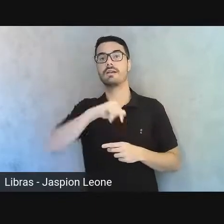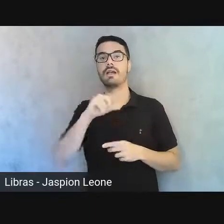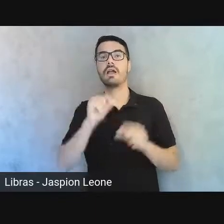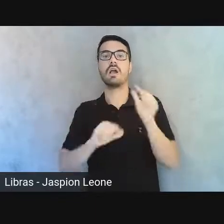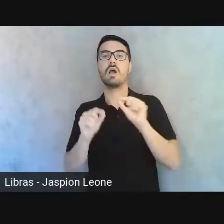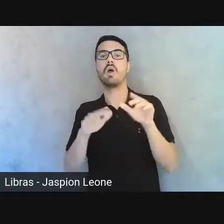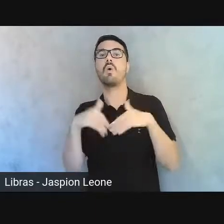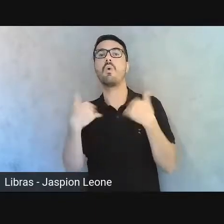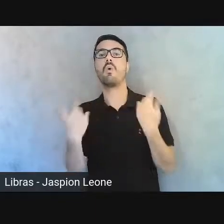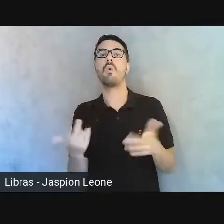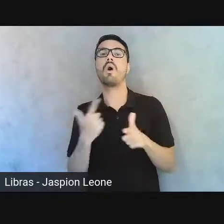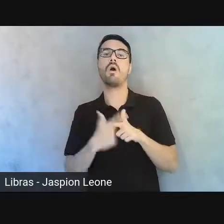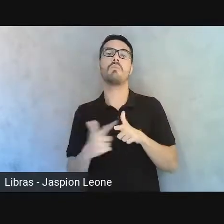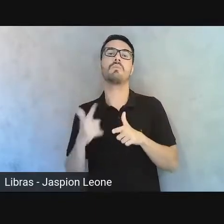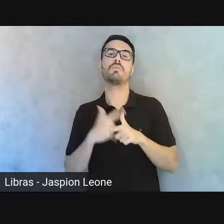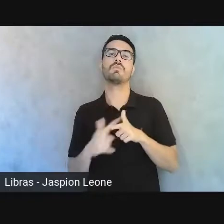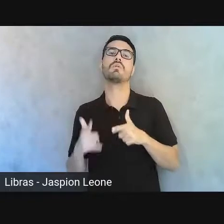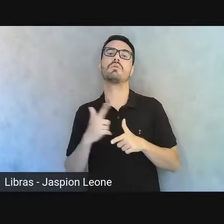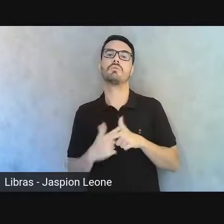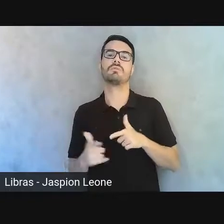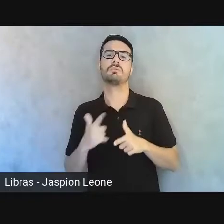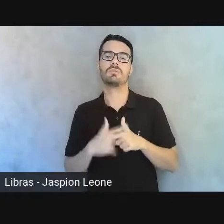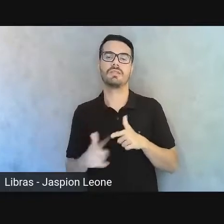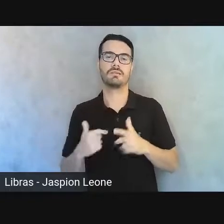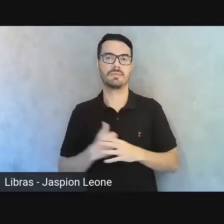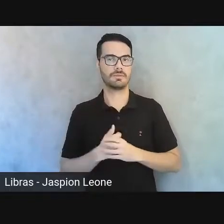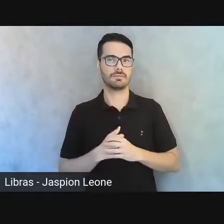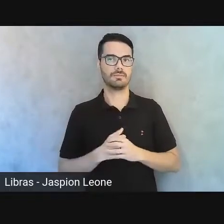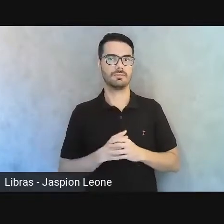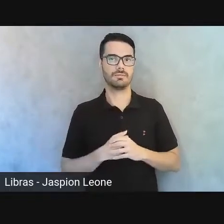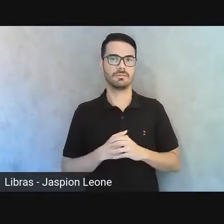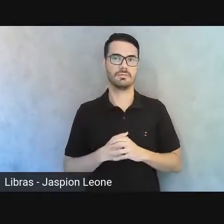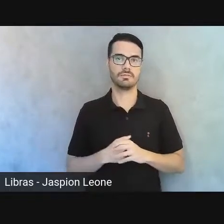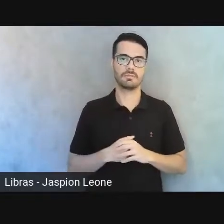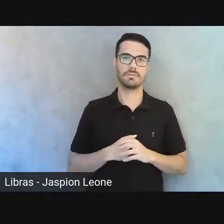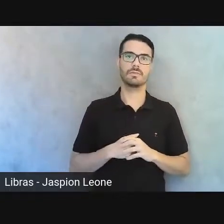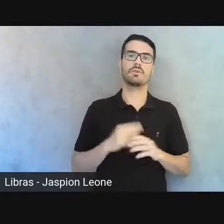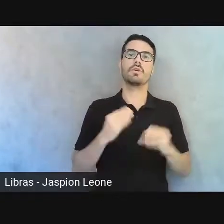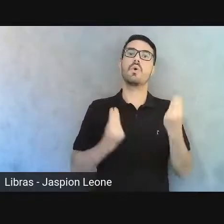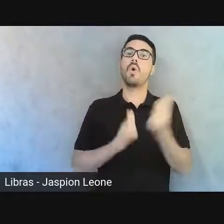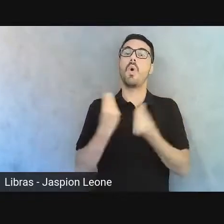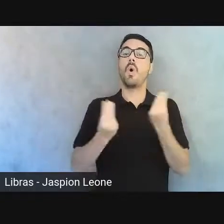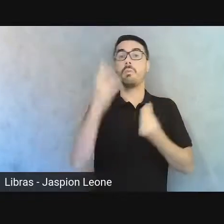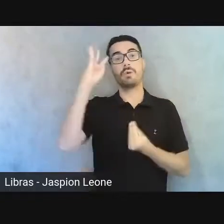problema, delimitar qual é o problema que você quer endereçar uma solução.